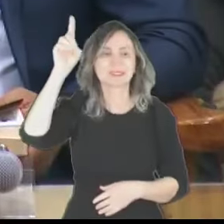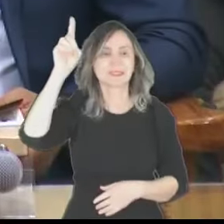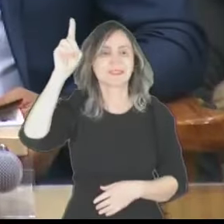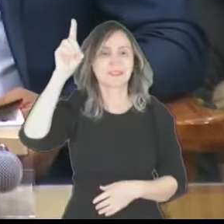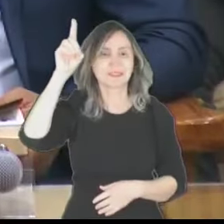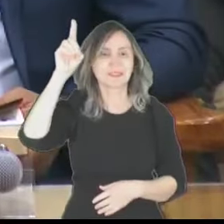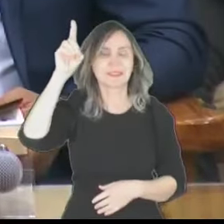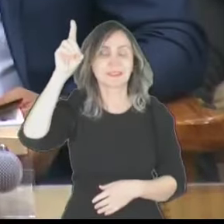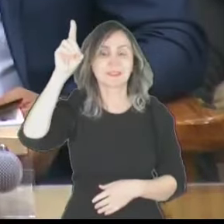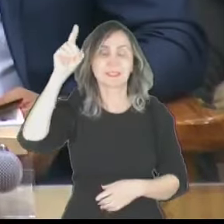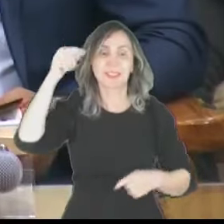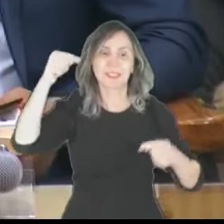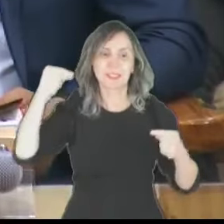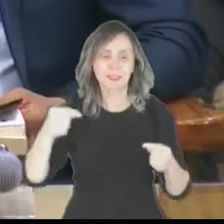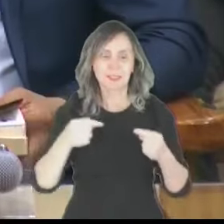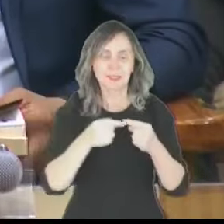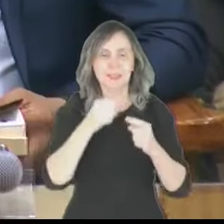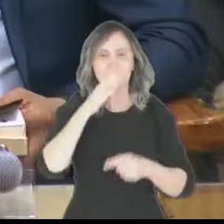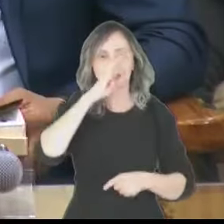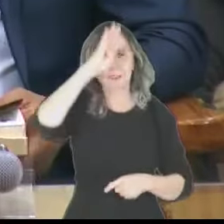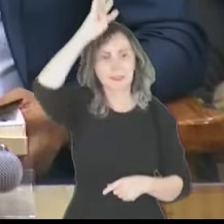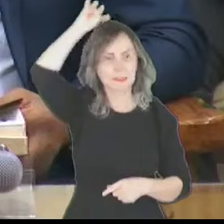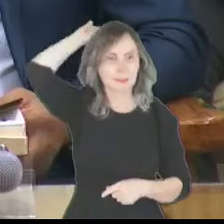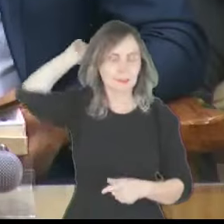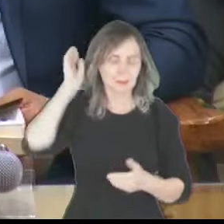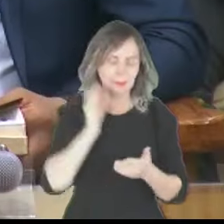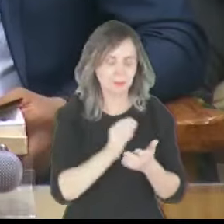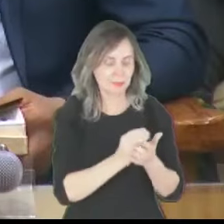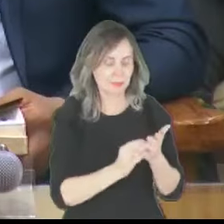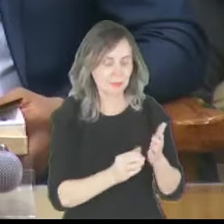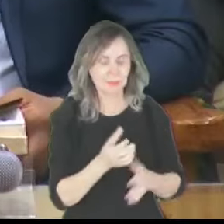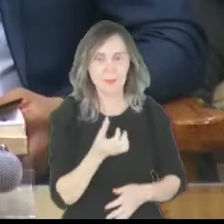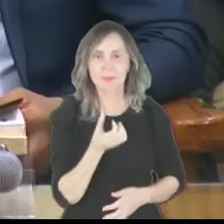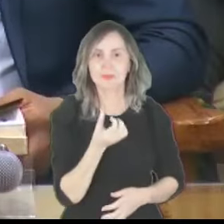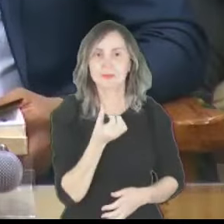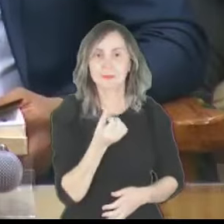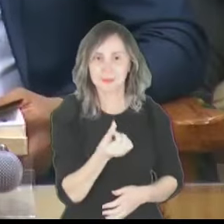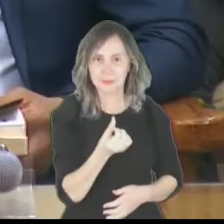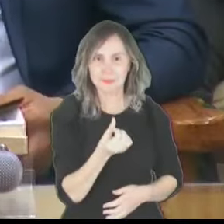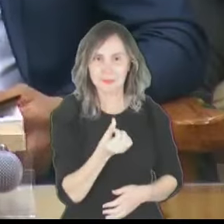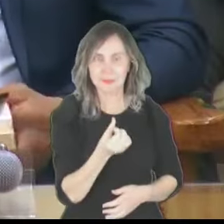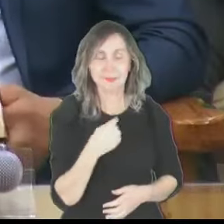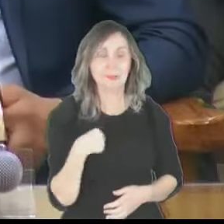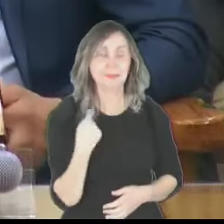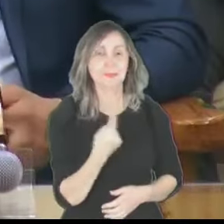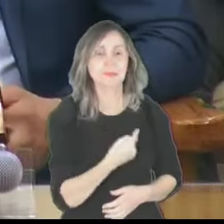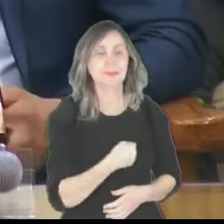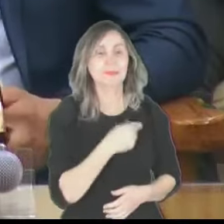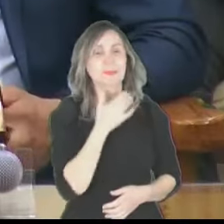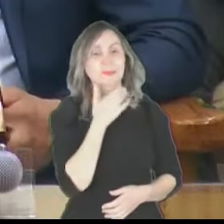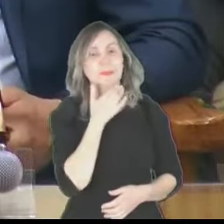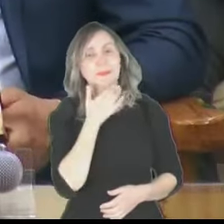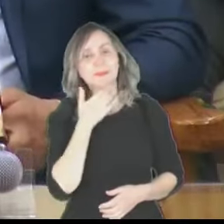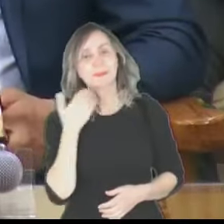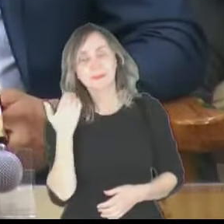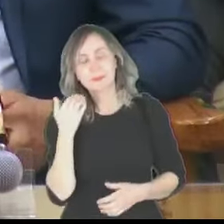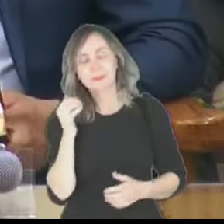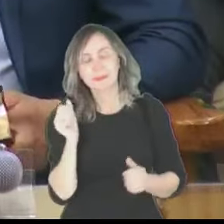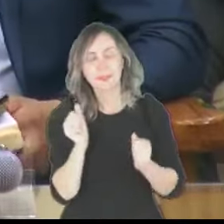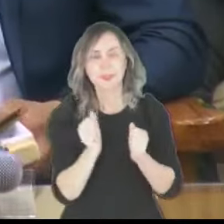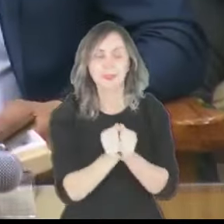segundo Romanos, capítulo 6, nós morremos com Cristo na cruz e